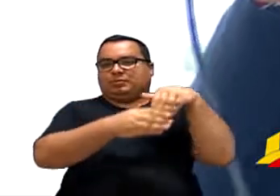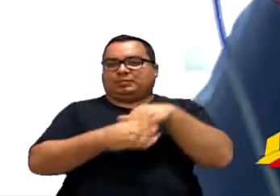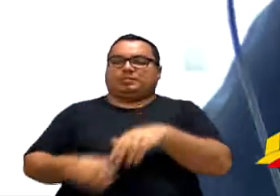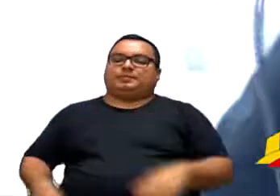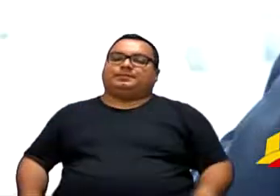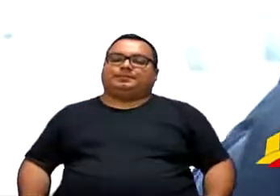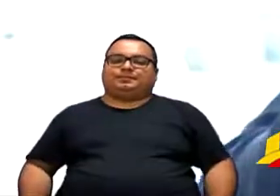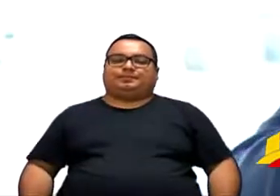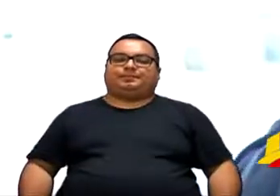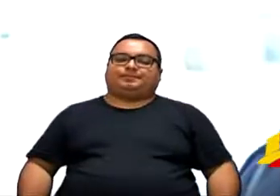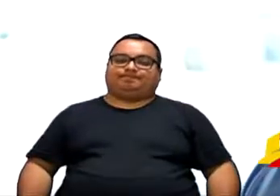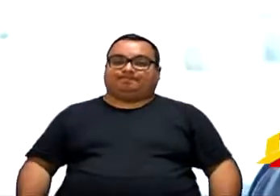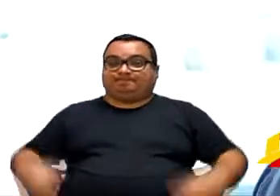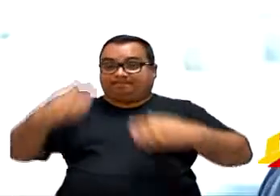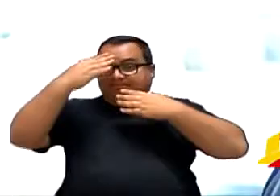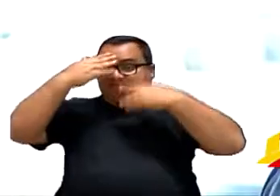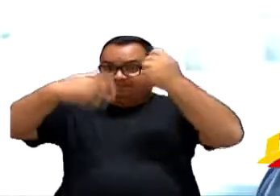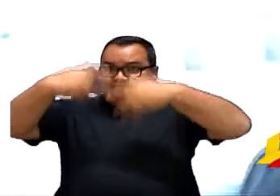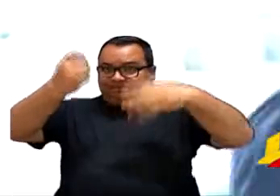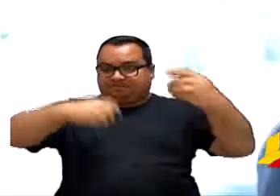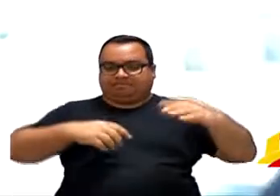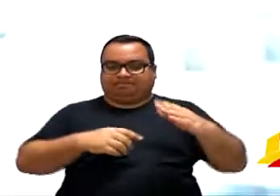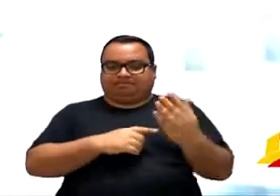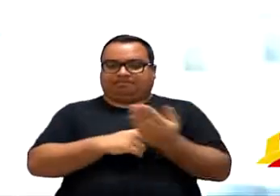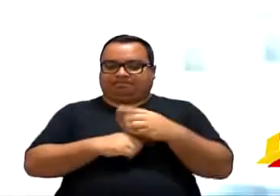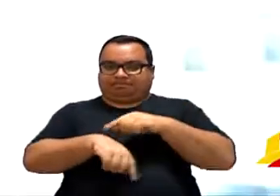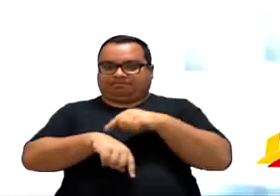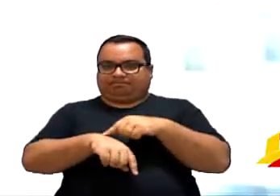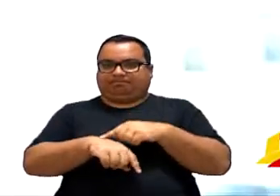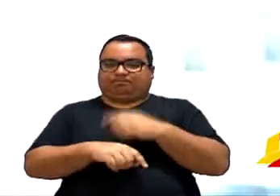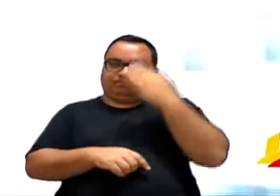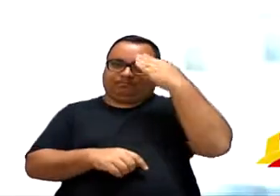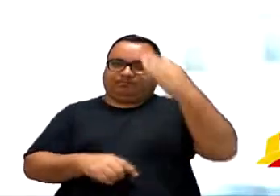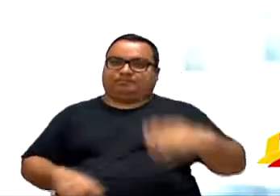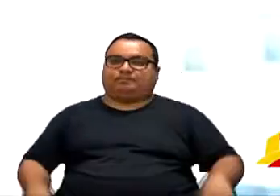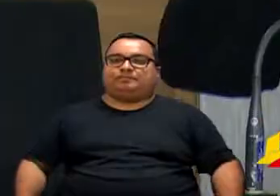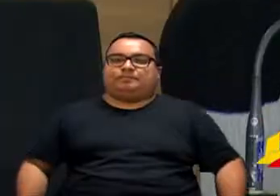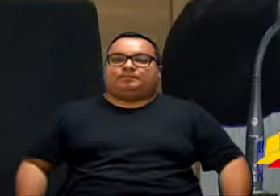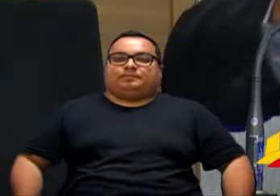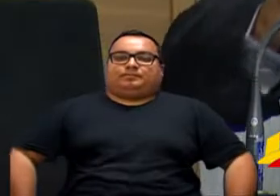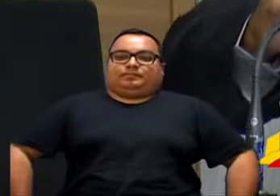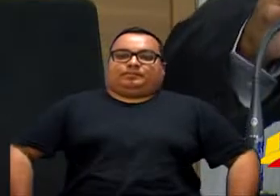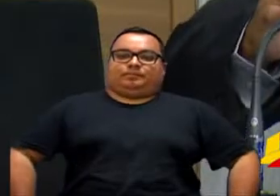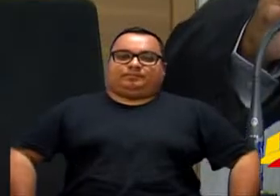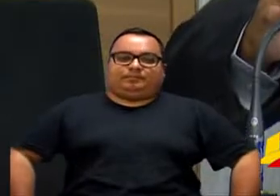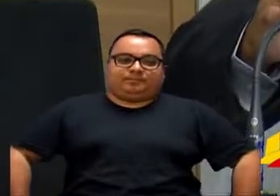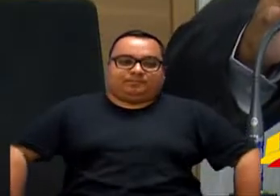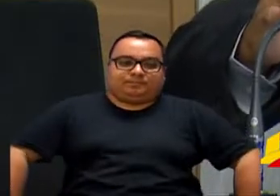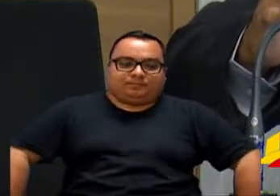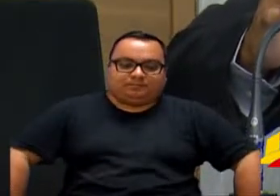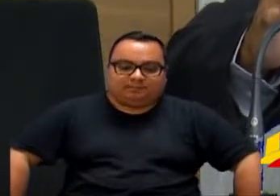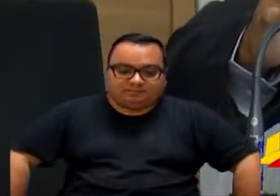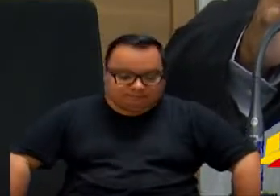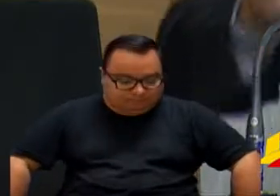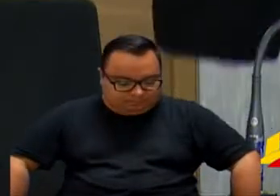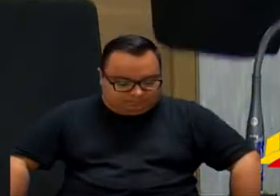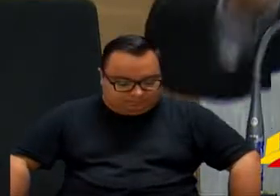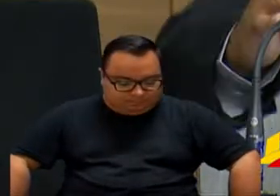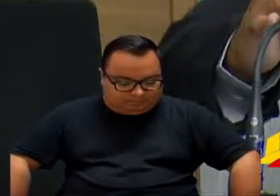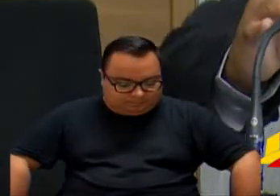obrigada aí pela parte vereador nós temos o Luiz escrito primeiro depois